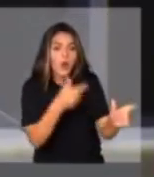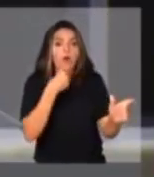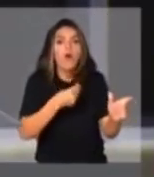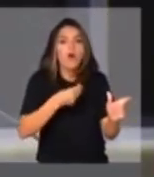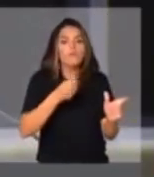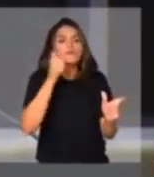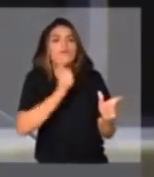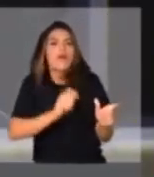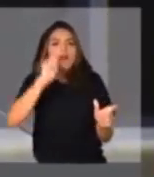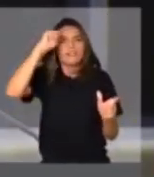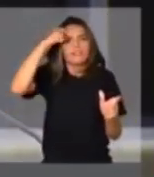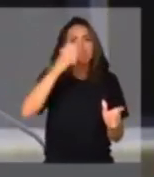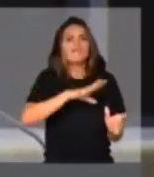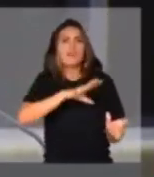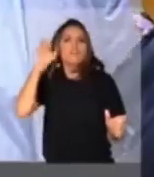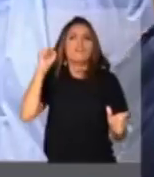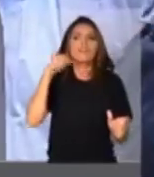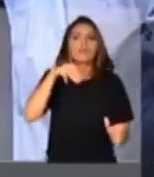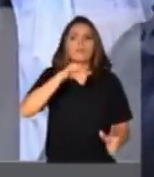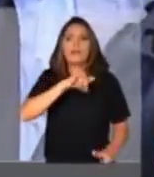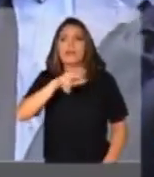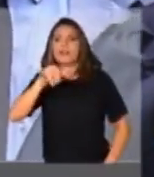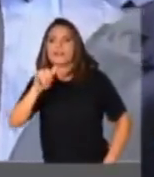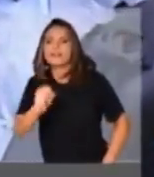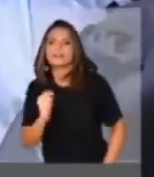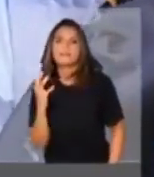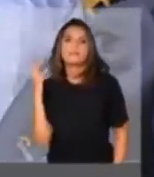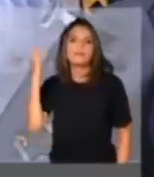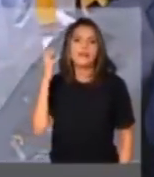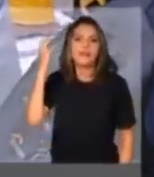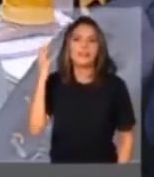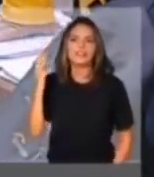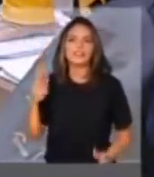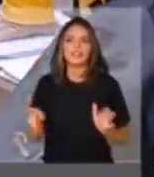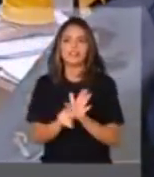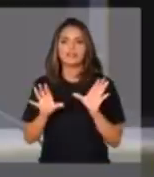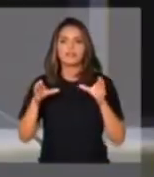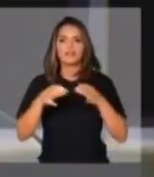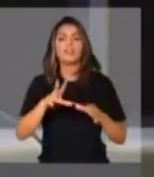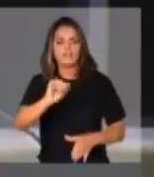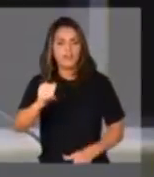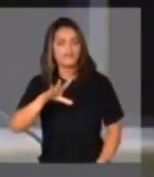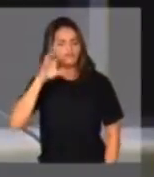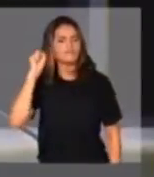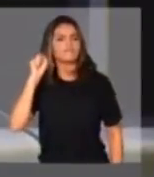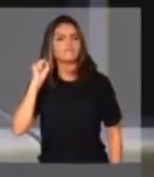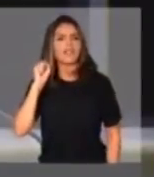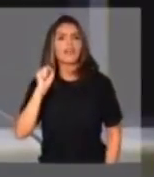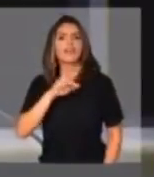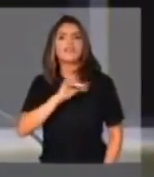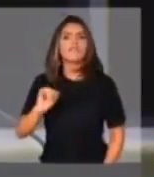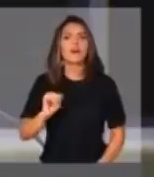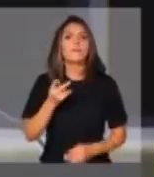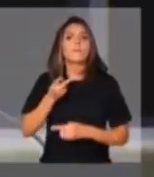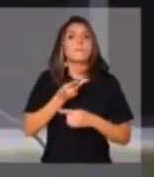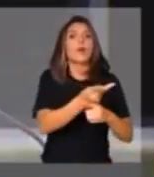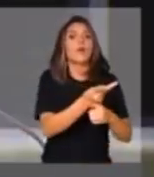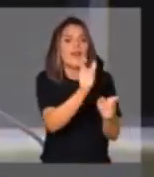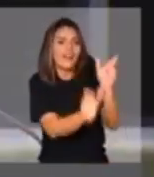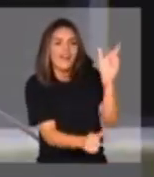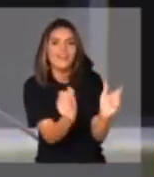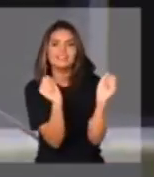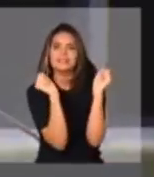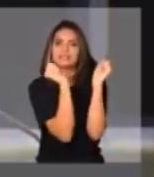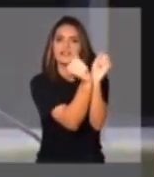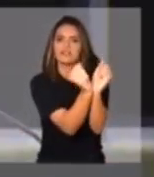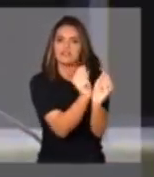ouvir as Marias, as Maíns, as Marielles e os Malês. É isso que o senhor vai ouvir quando o senhor for procurar os escravos, porque